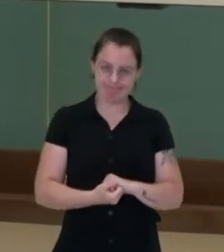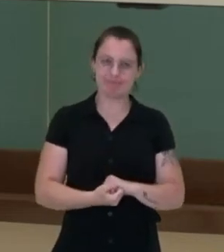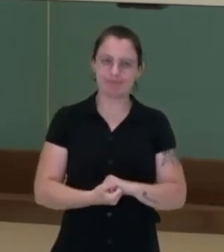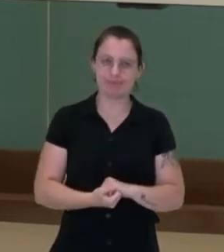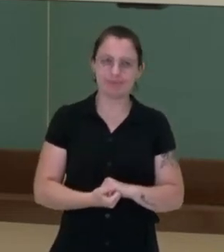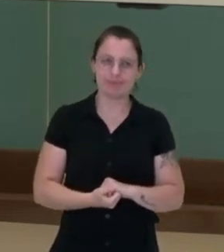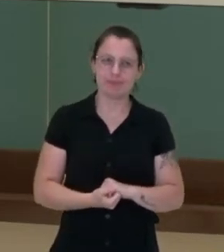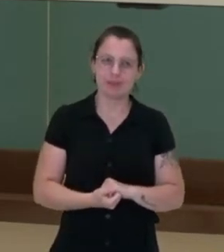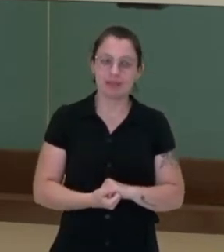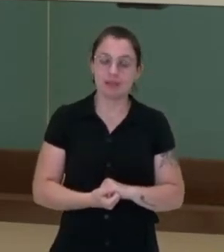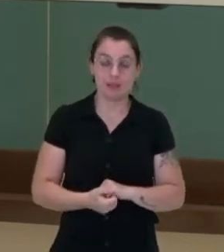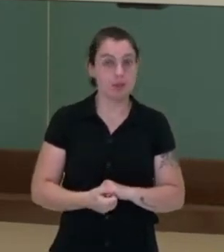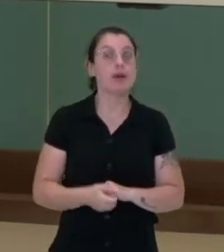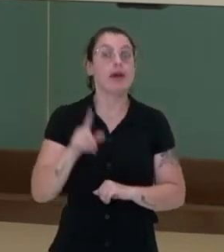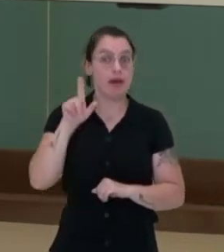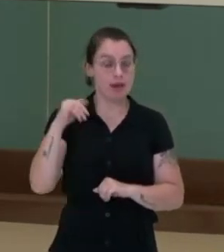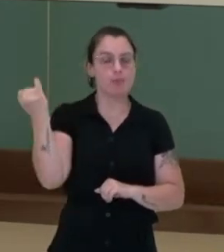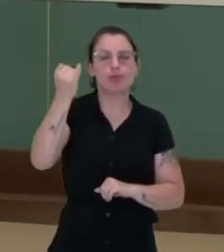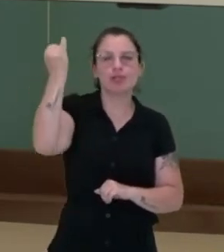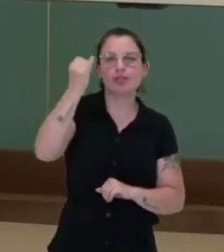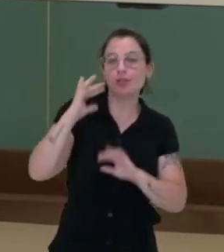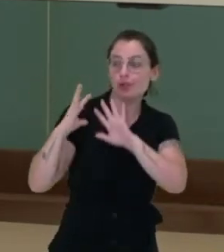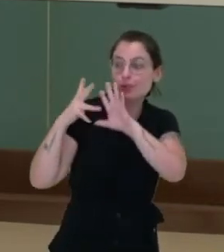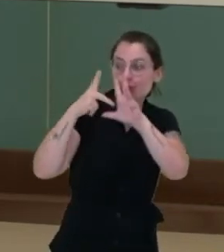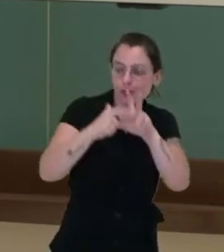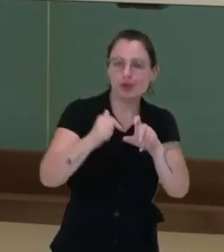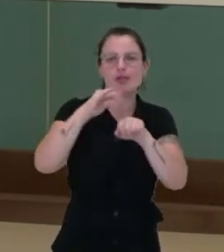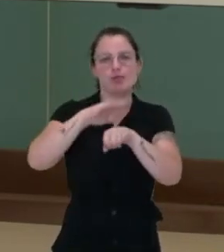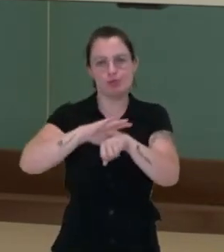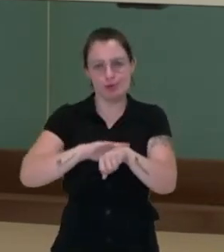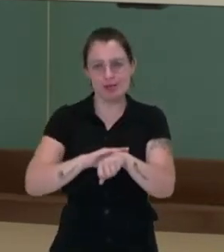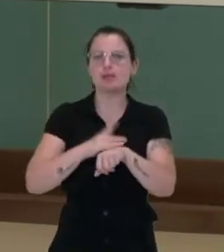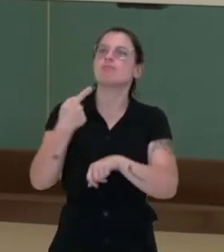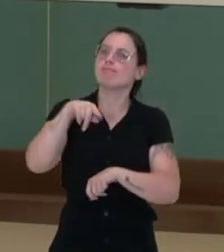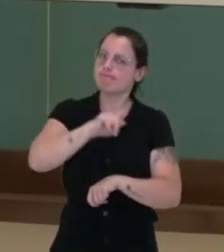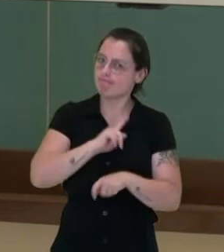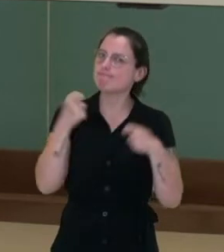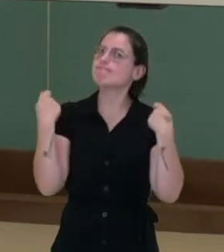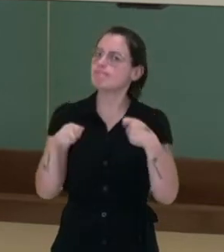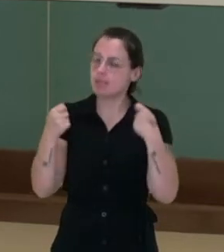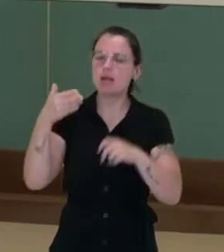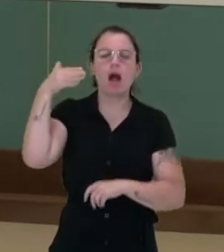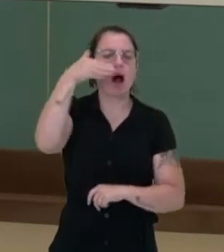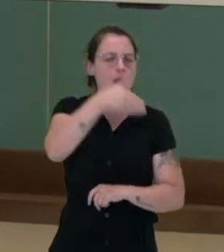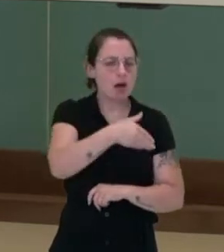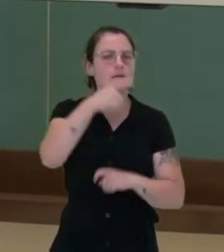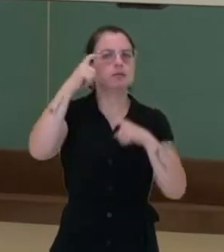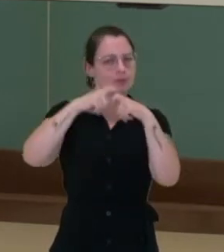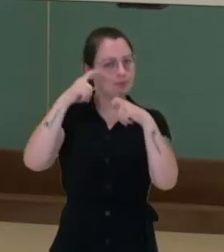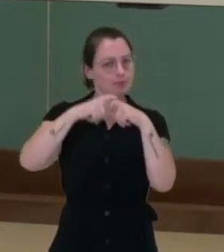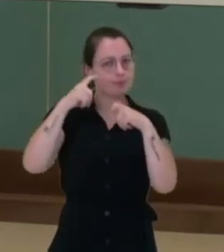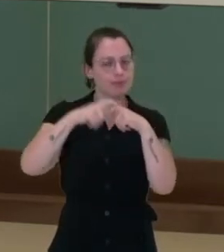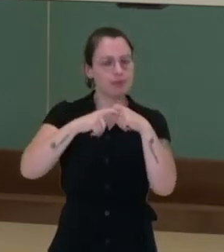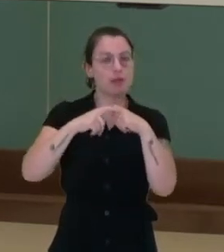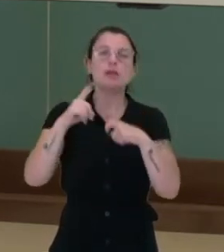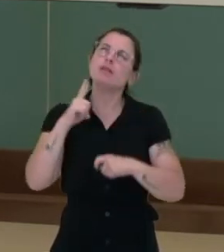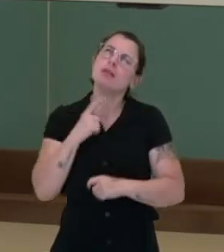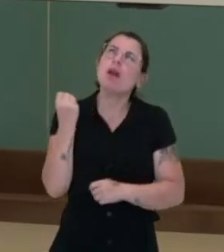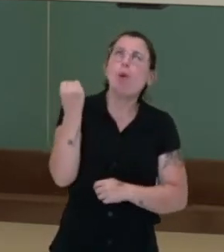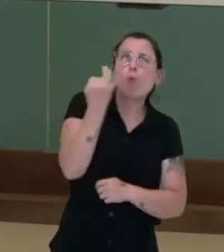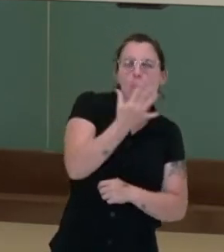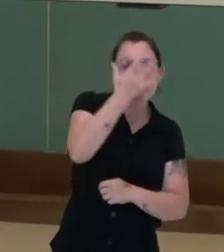situações, essas doenças que nós estamos vendo, ir ao médico. Algumas pessoas têm mais